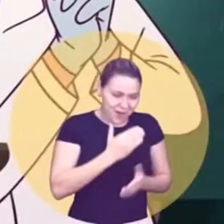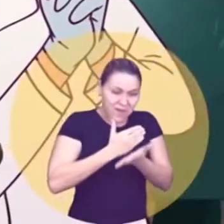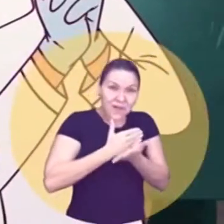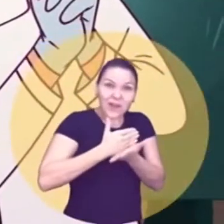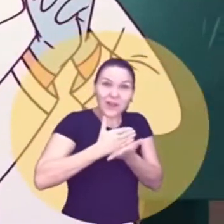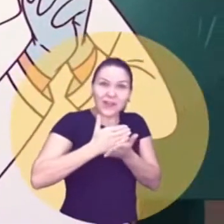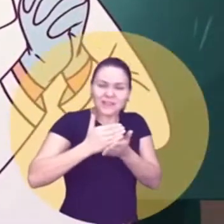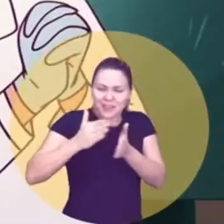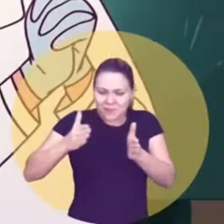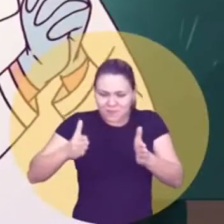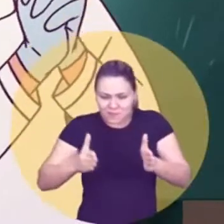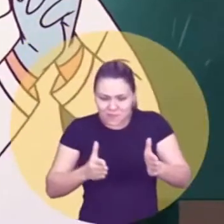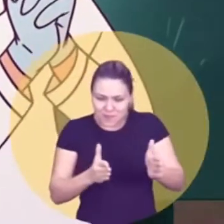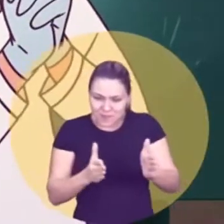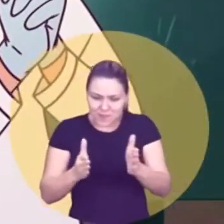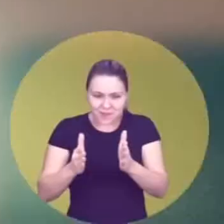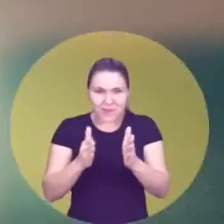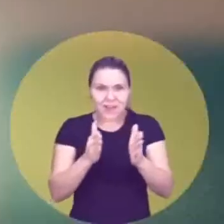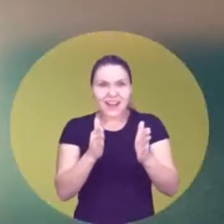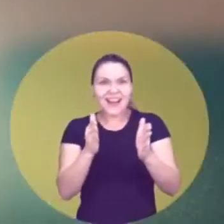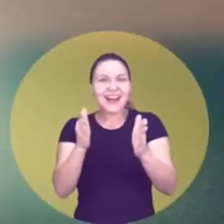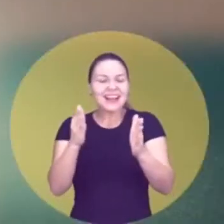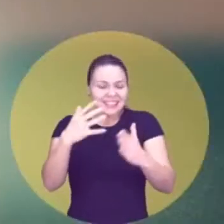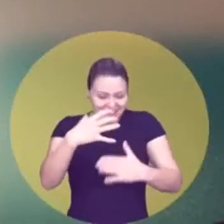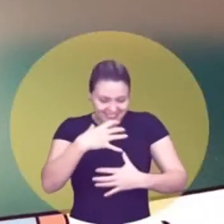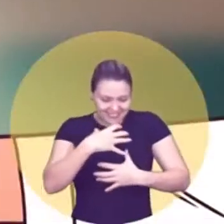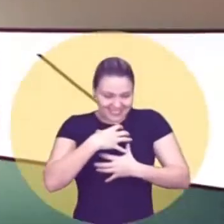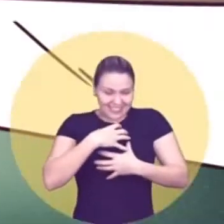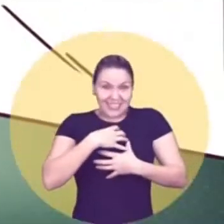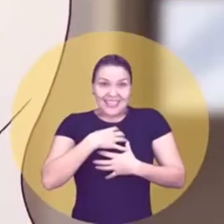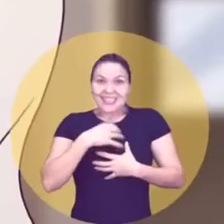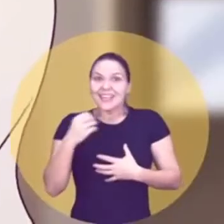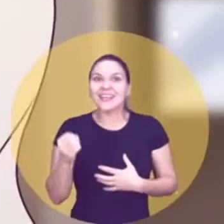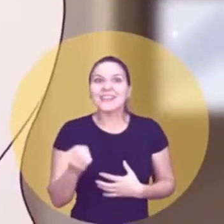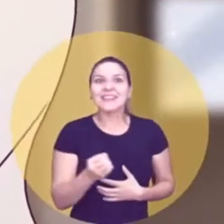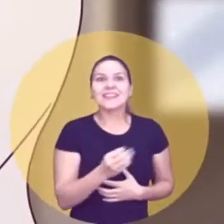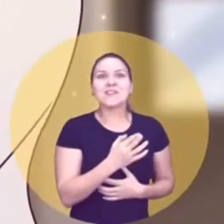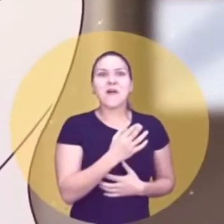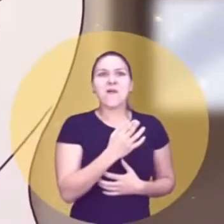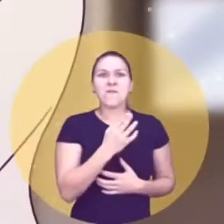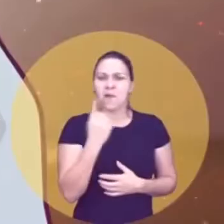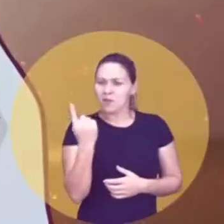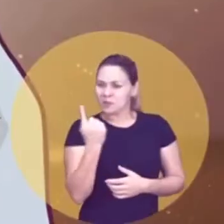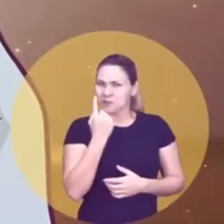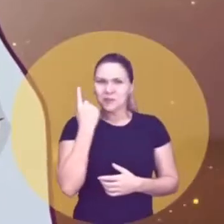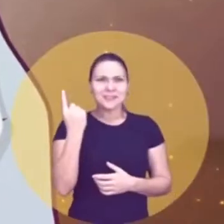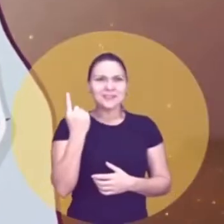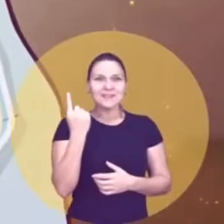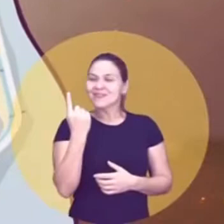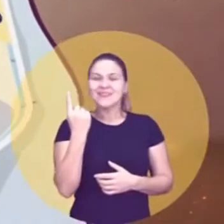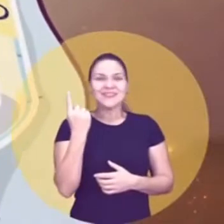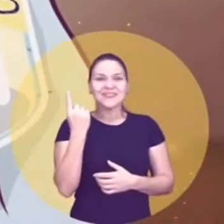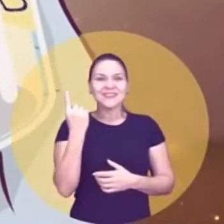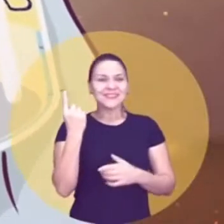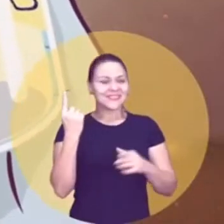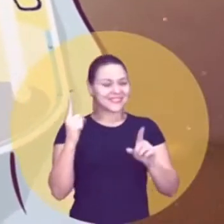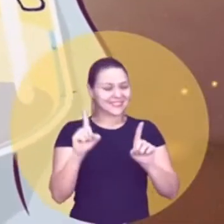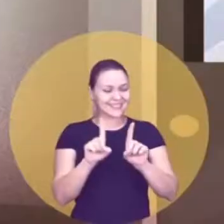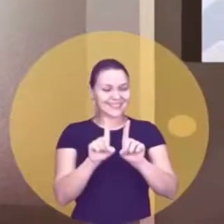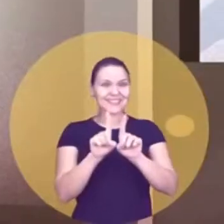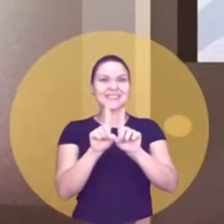ter um novo começo, um bom sentimento de não